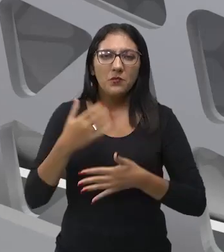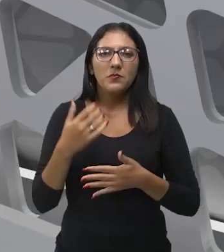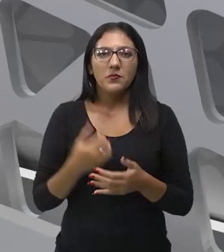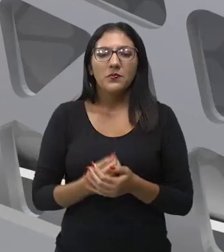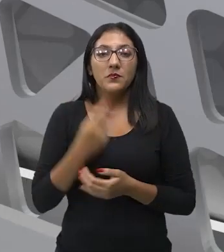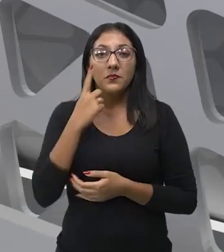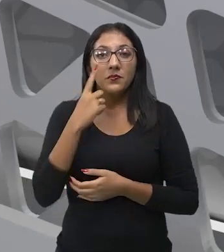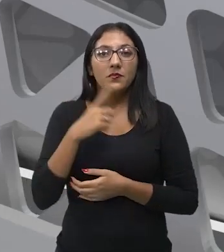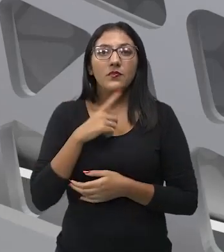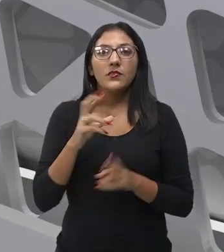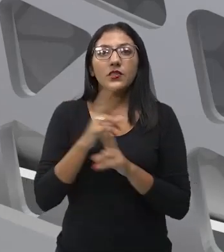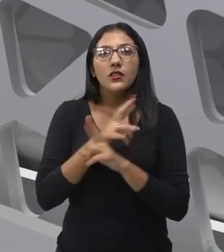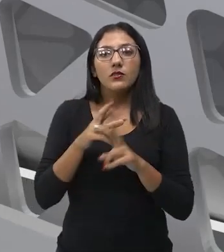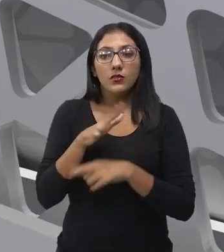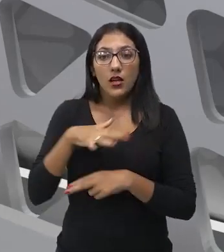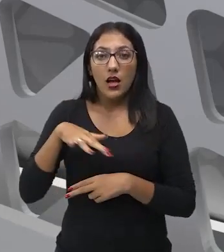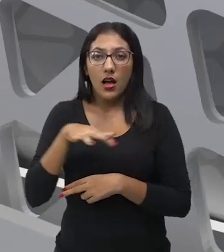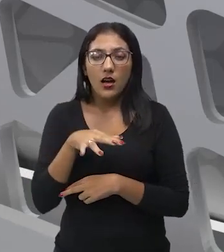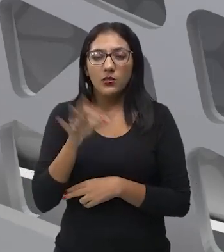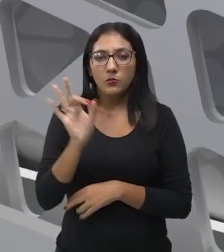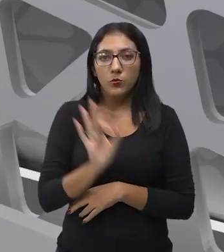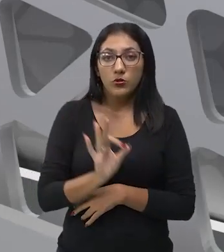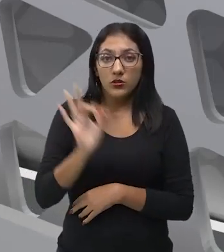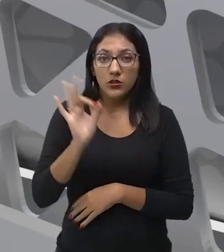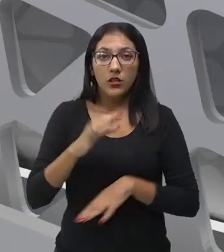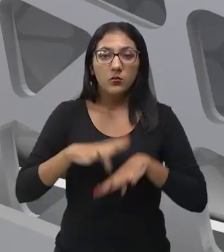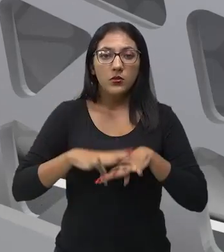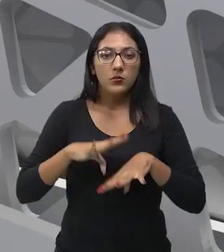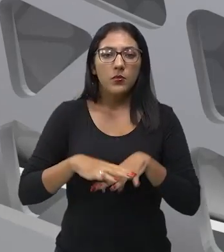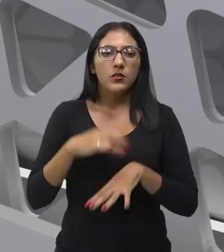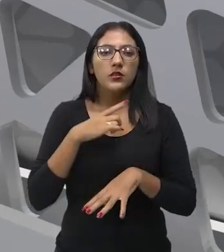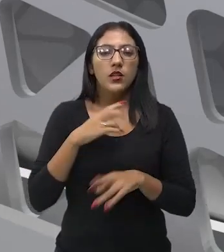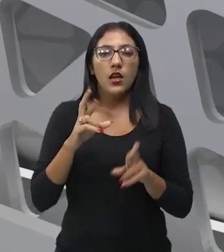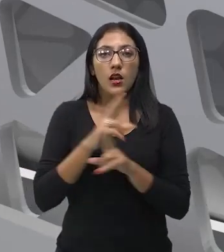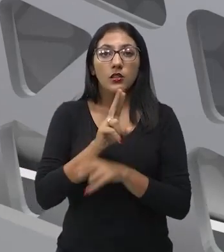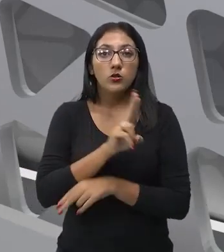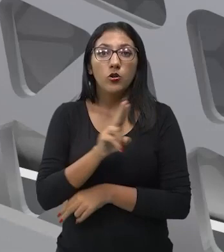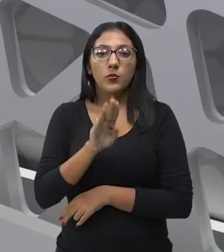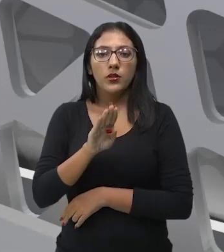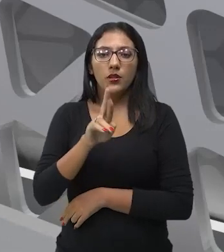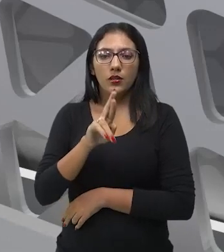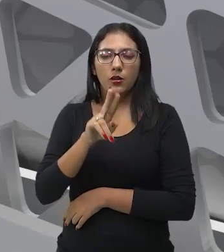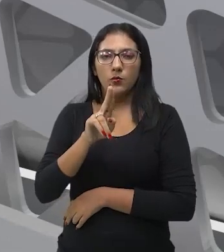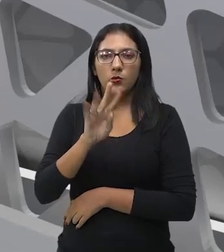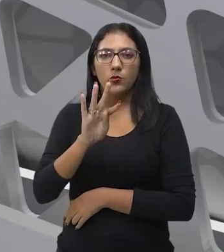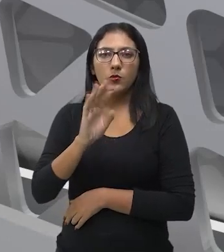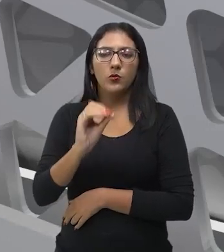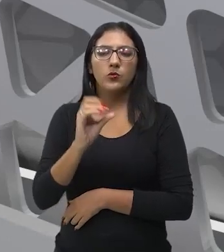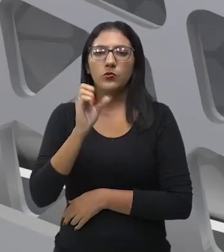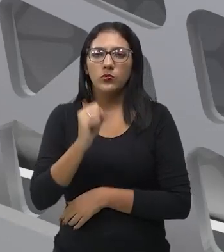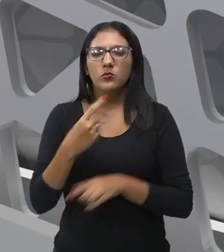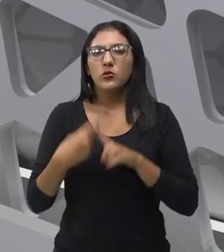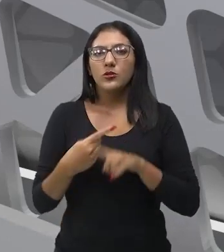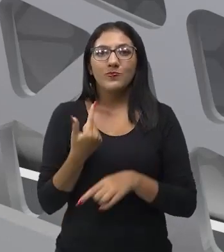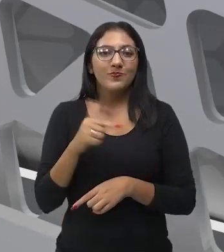é o que em estatística, ou é o que em matemática, nós chamamos de dados brutos, porque eles não foram ainda